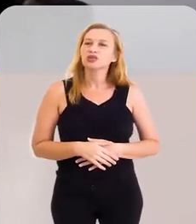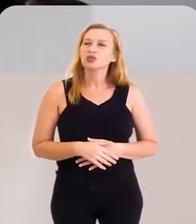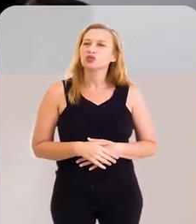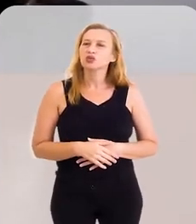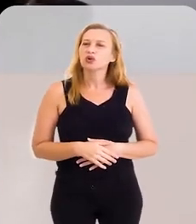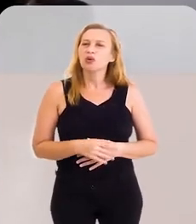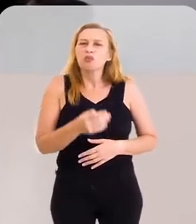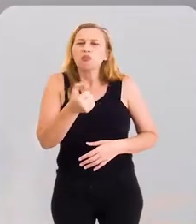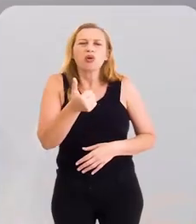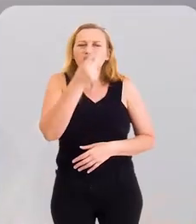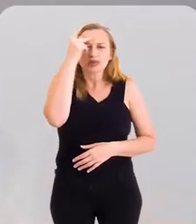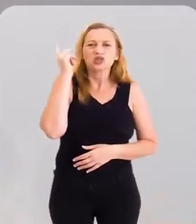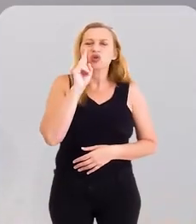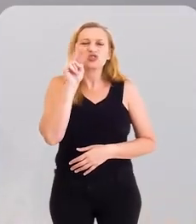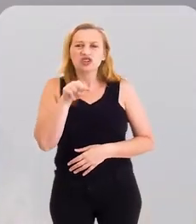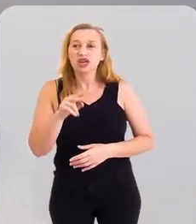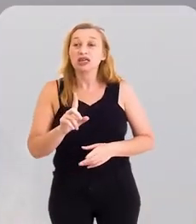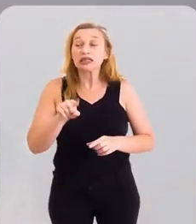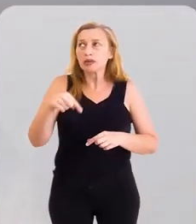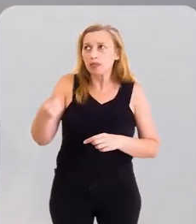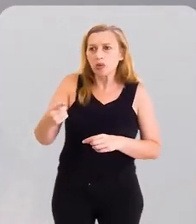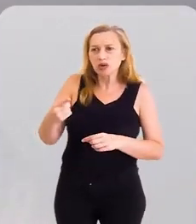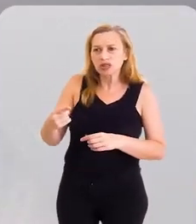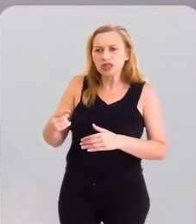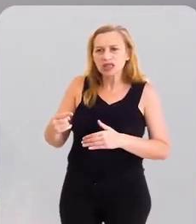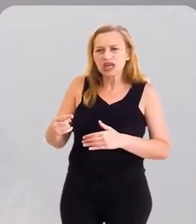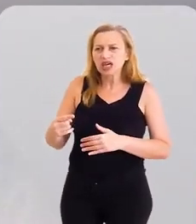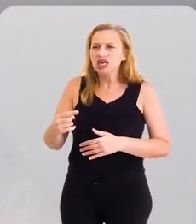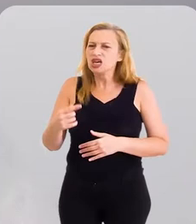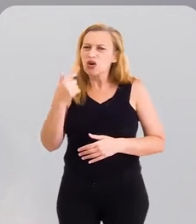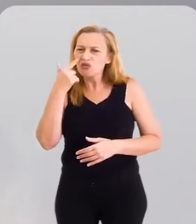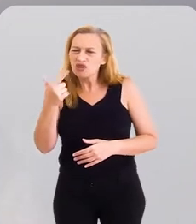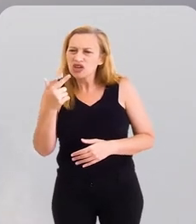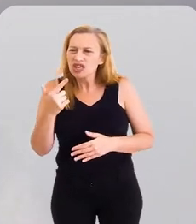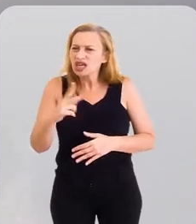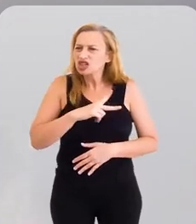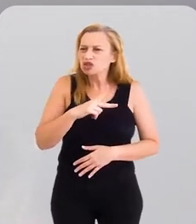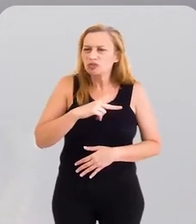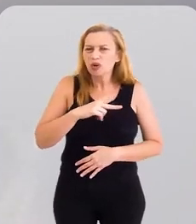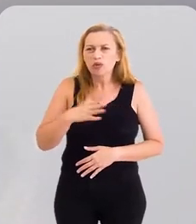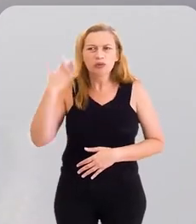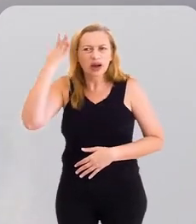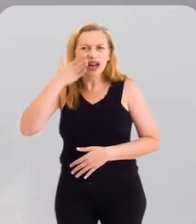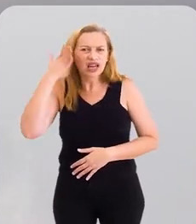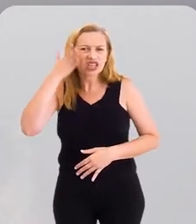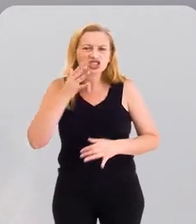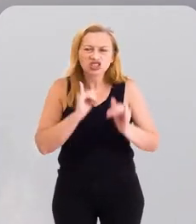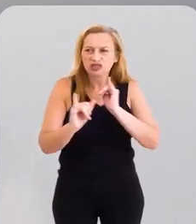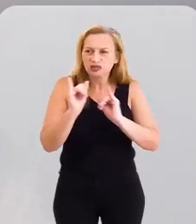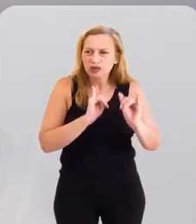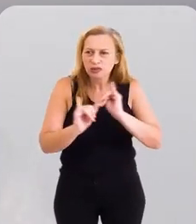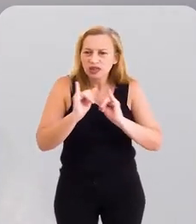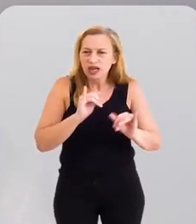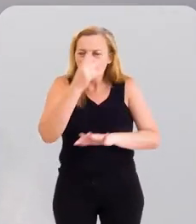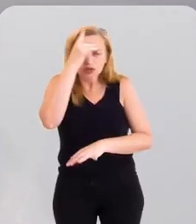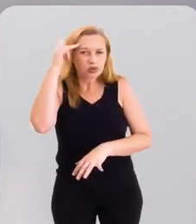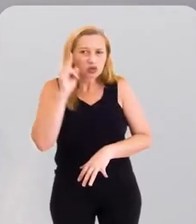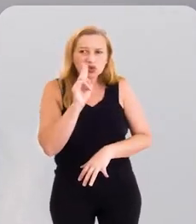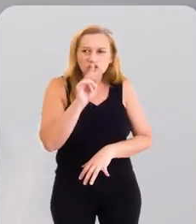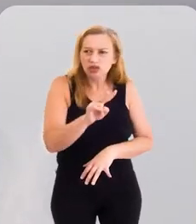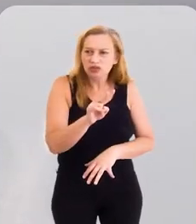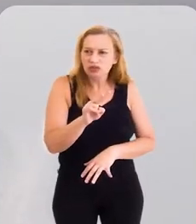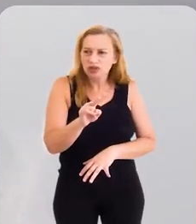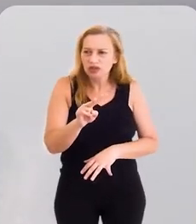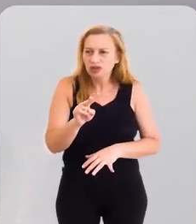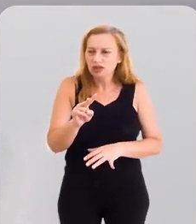audiência muito baixa. Mas com o passar do tempo, eu via que as próprias palestras tinham um poder de propaganda, que as pessoas